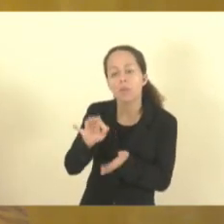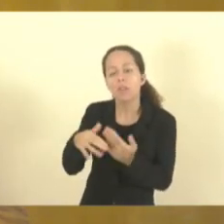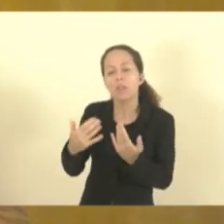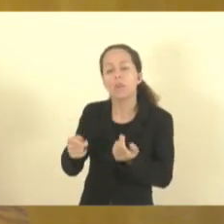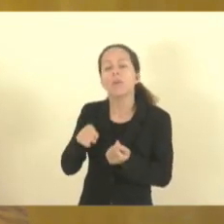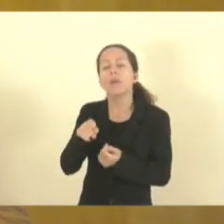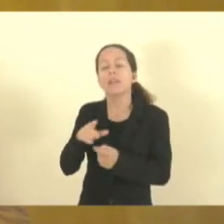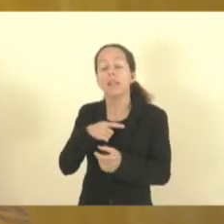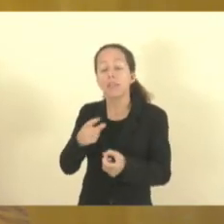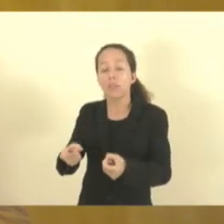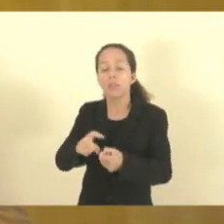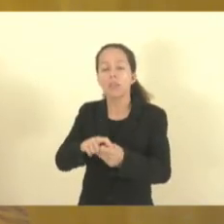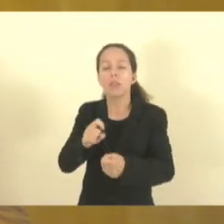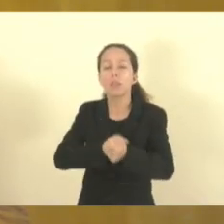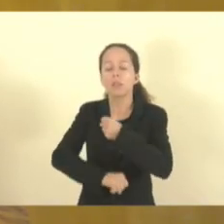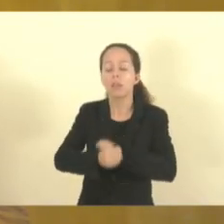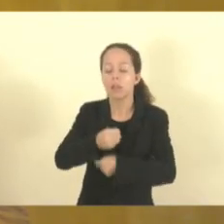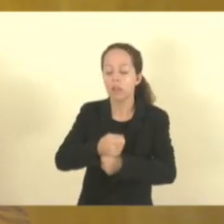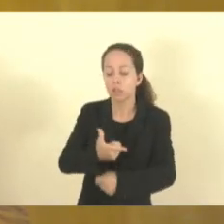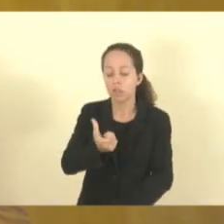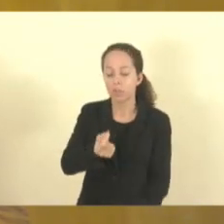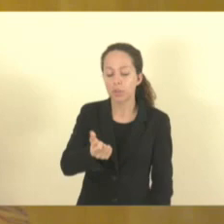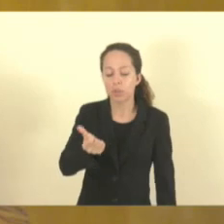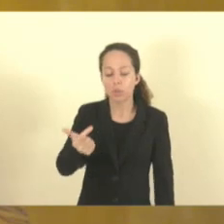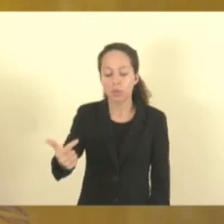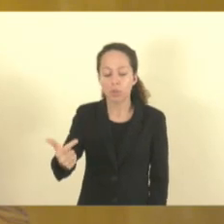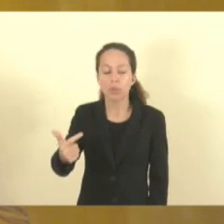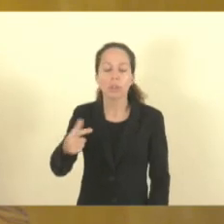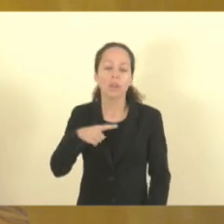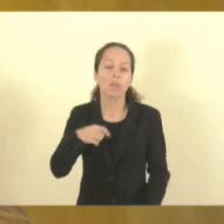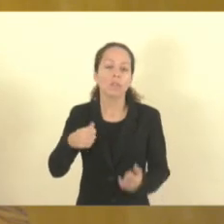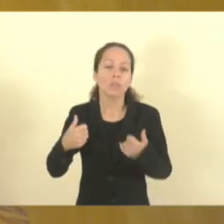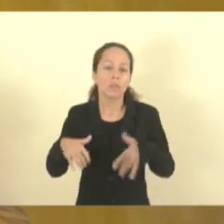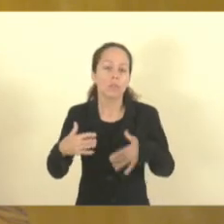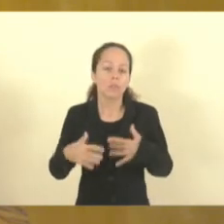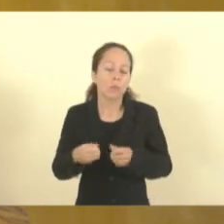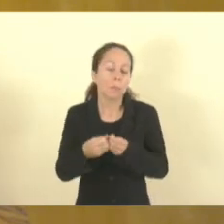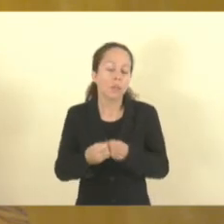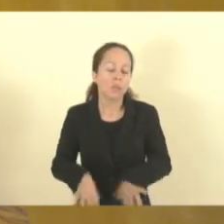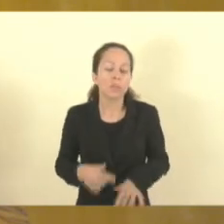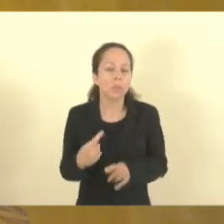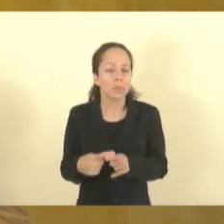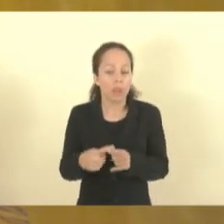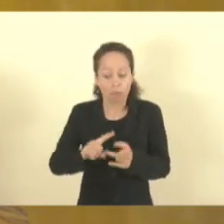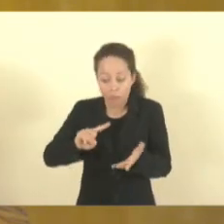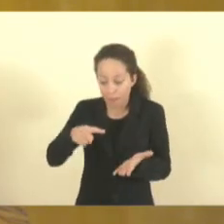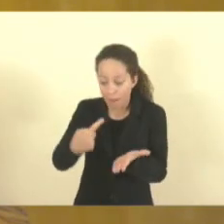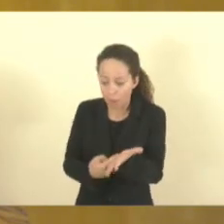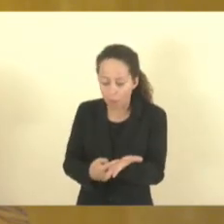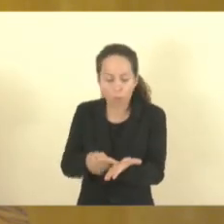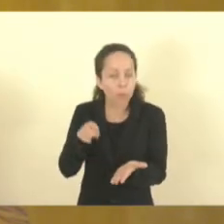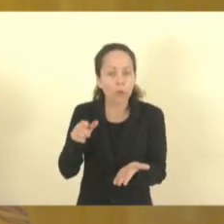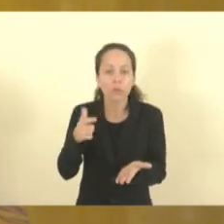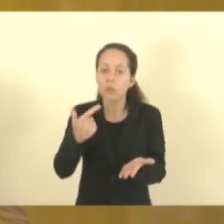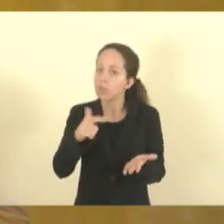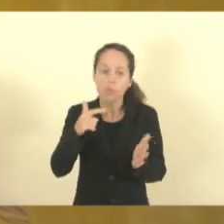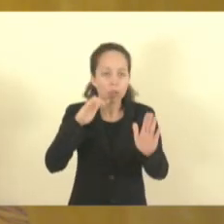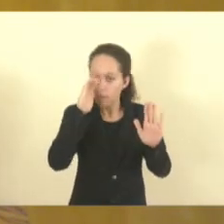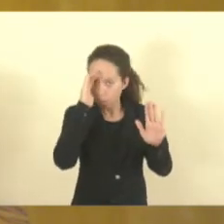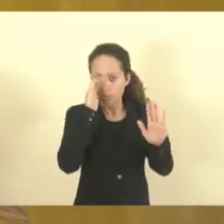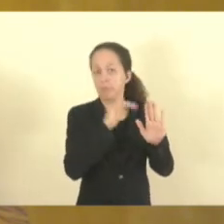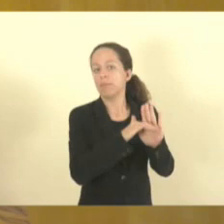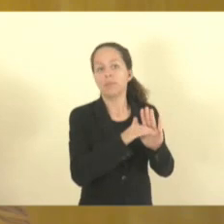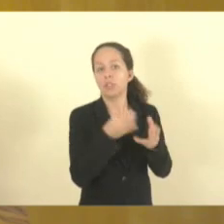em 2012, por conta do não cumprimento do acordo para fazer a sociedade.